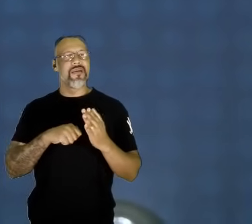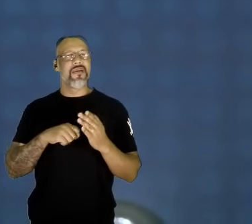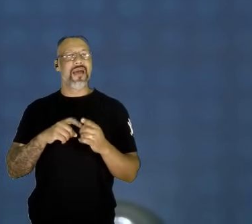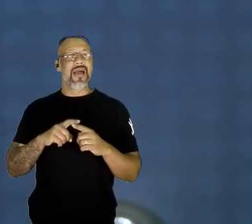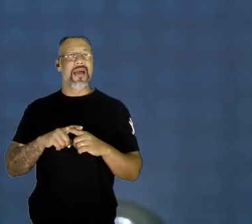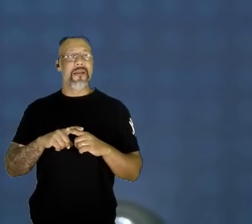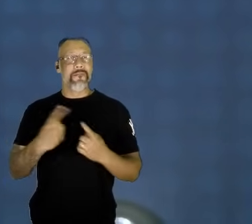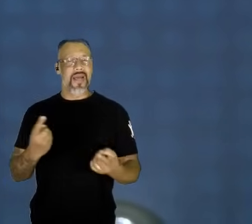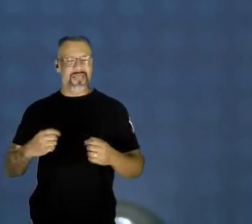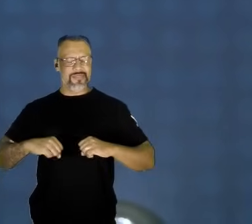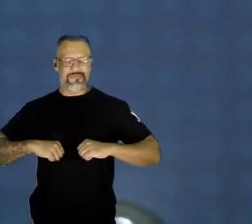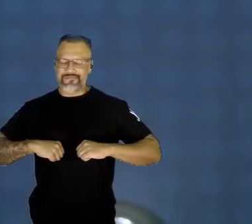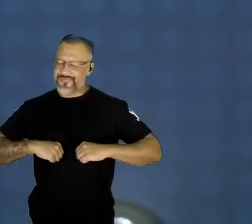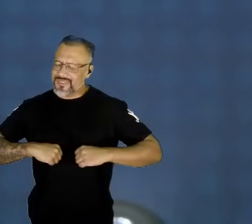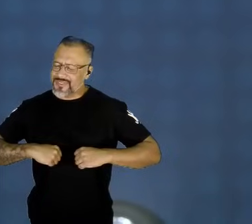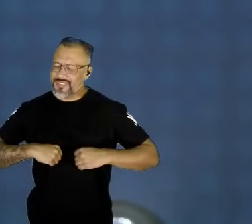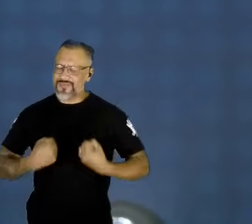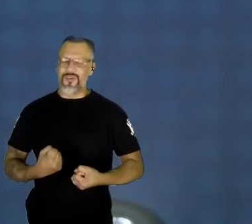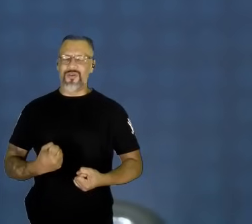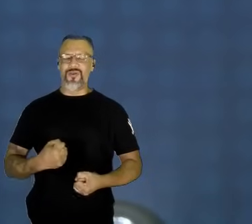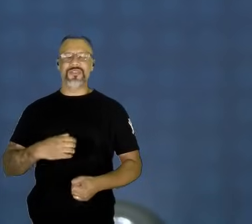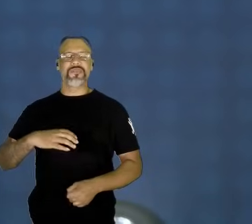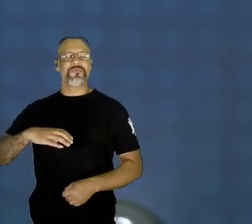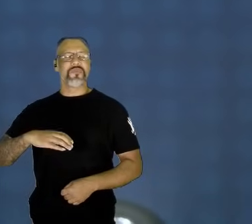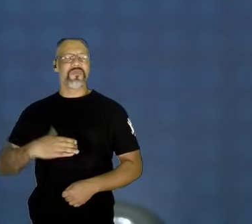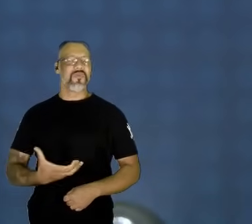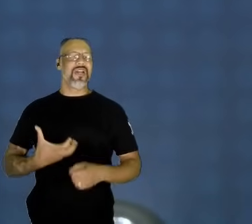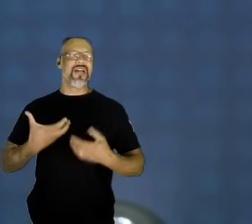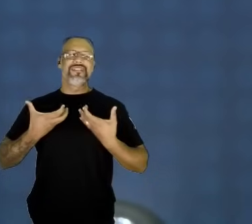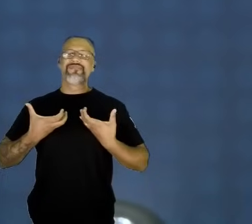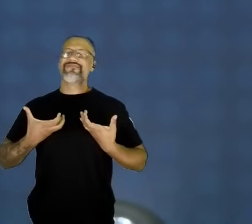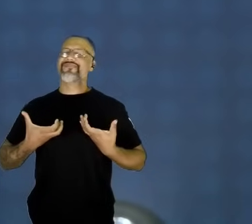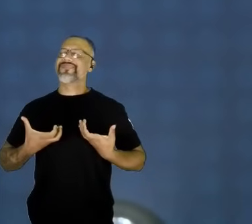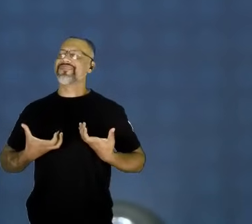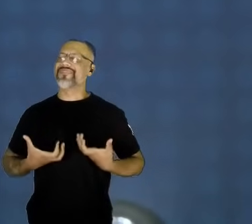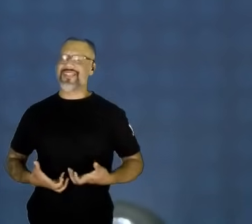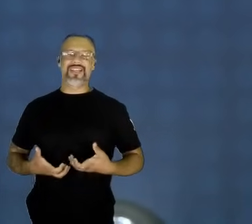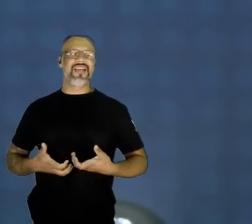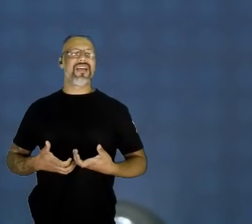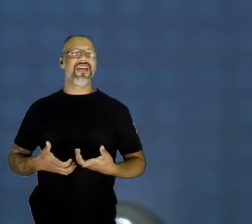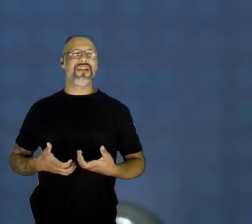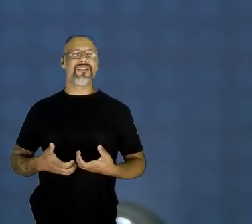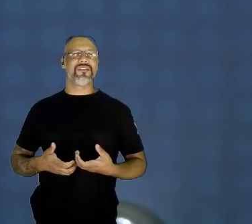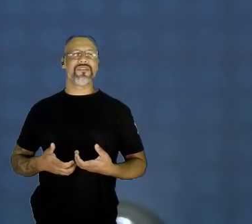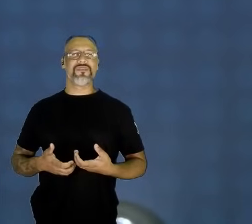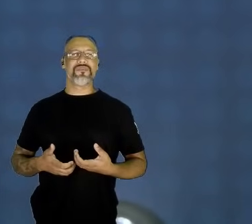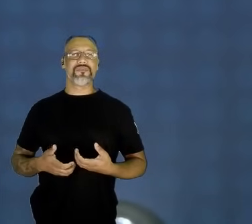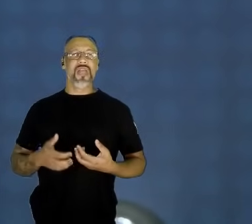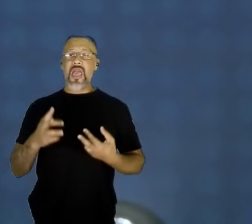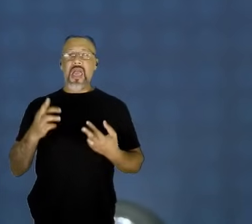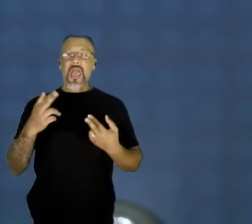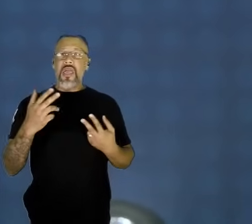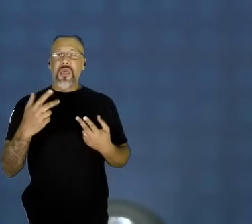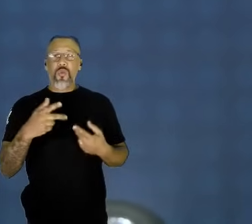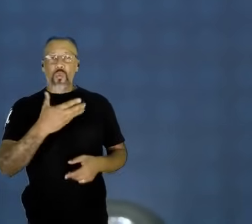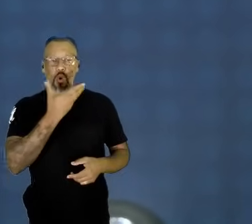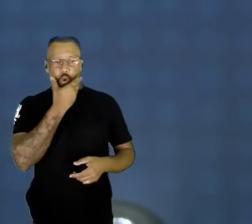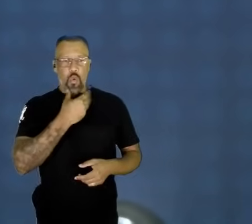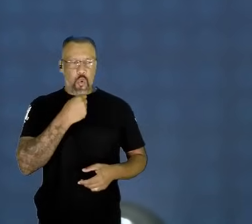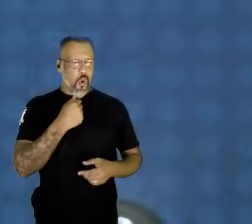esforço, suor, cansaço. A fé é como se fosse um lutador de UFC, com as